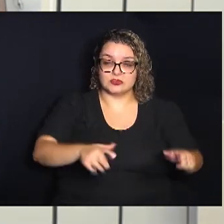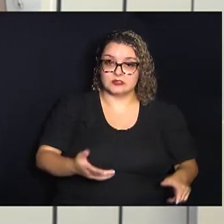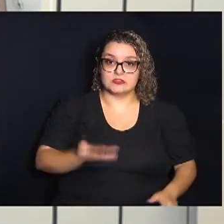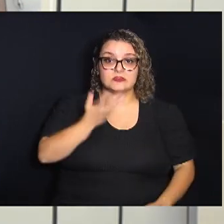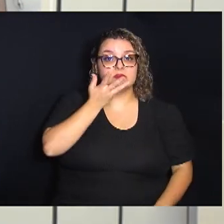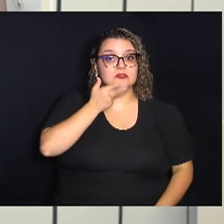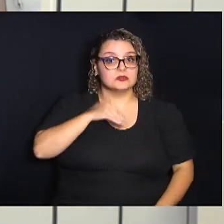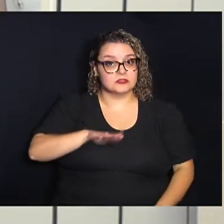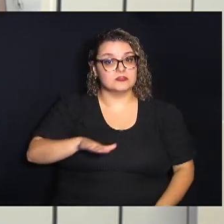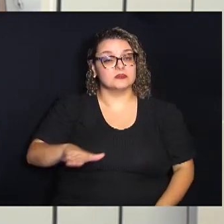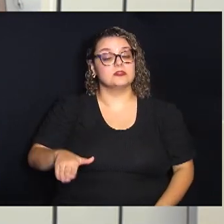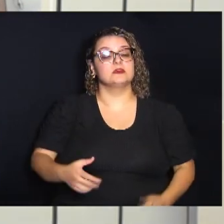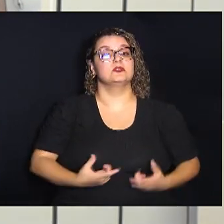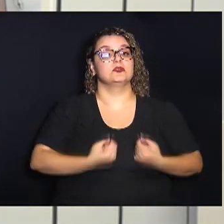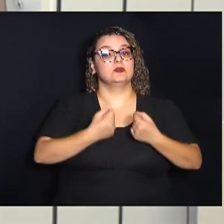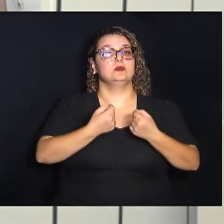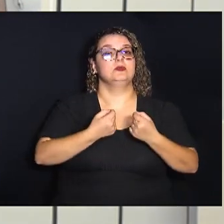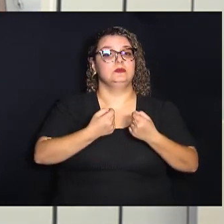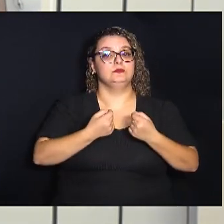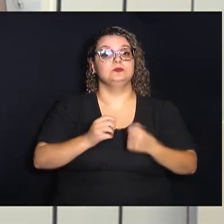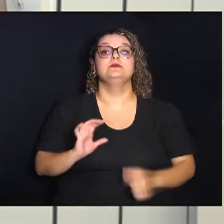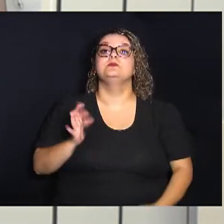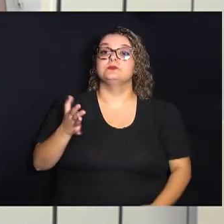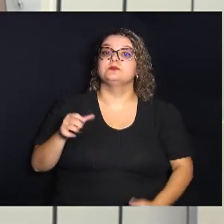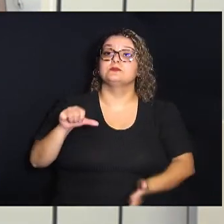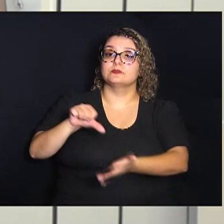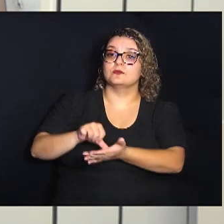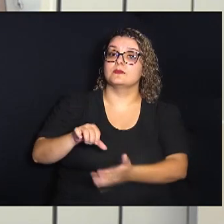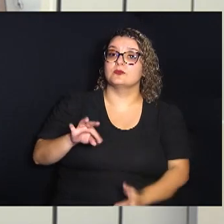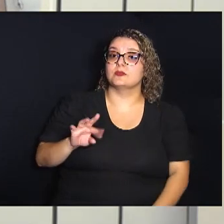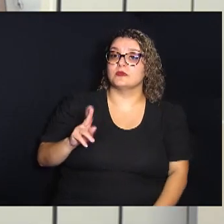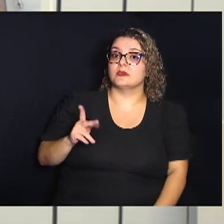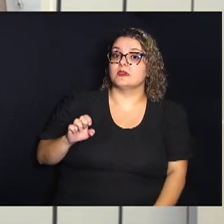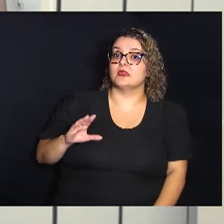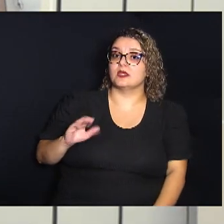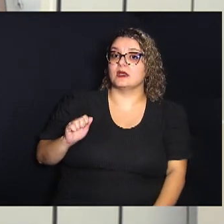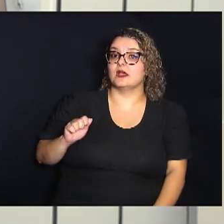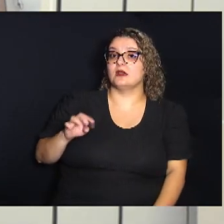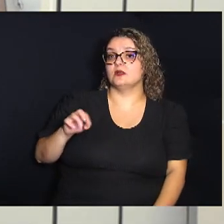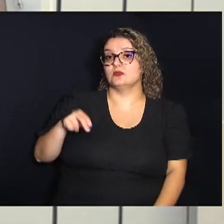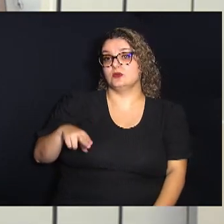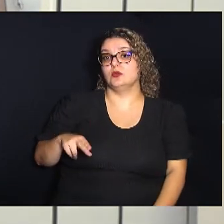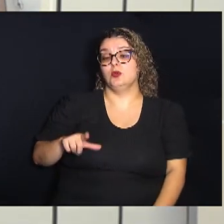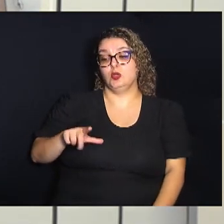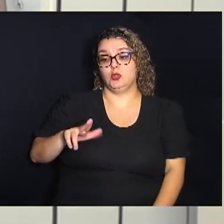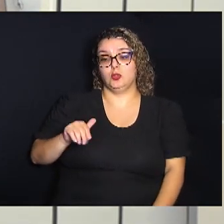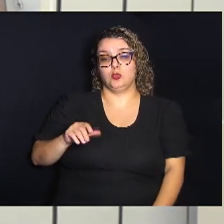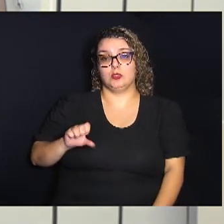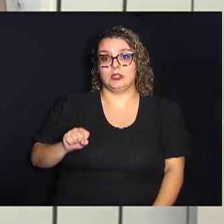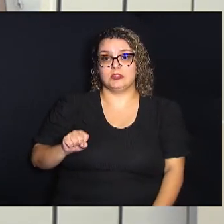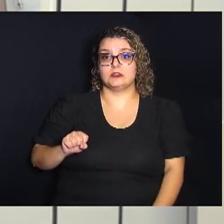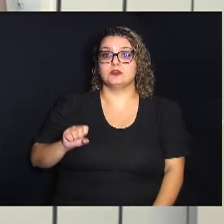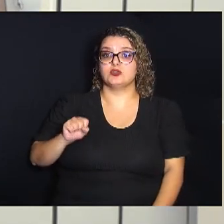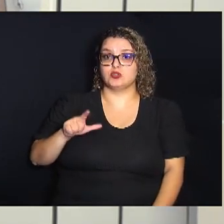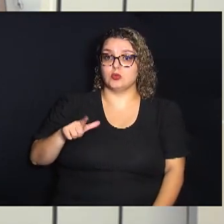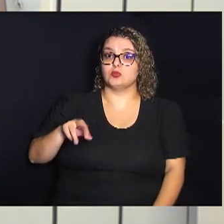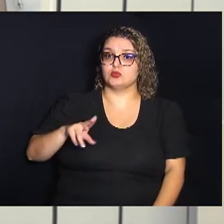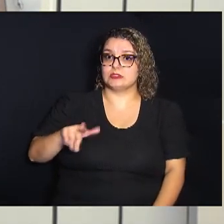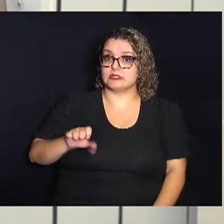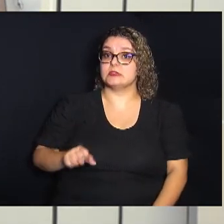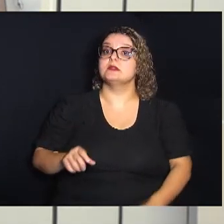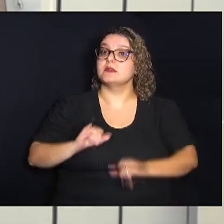A competição acontece na unidade Decathlon do CT Lucas Souza e tem recado especial, olha